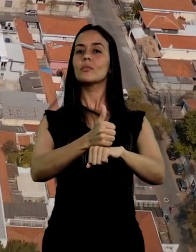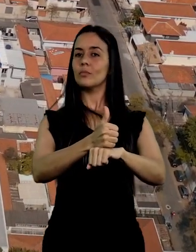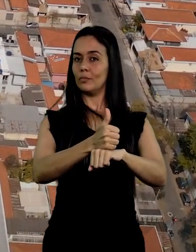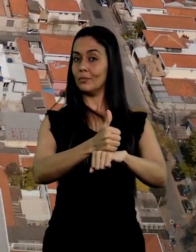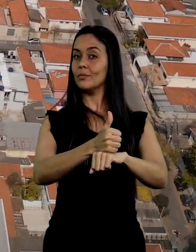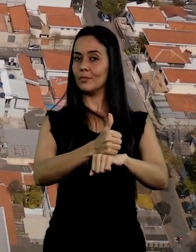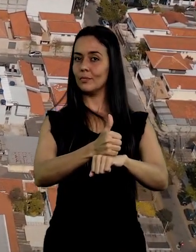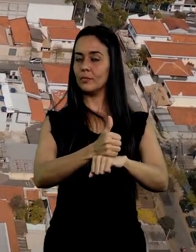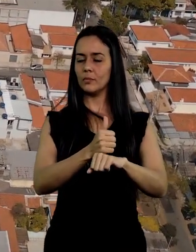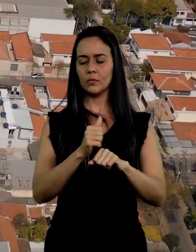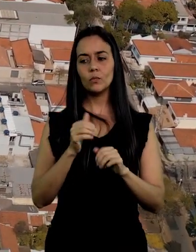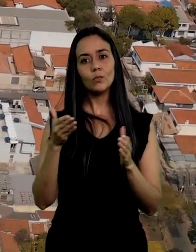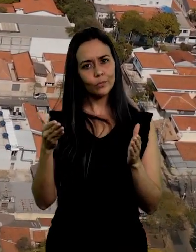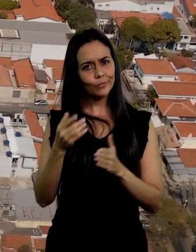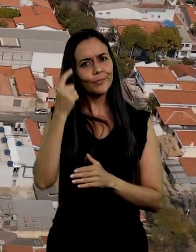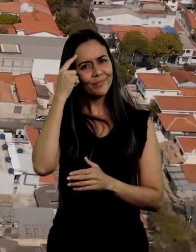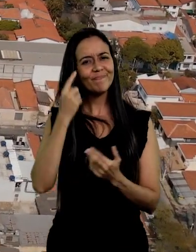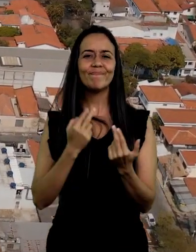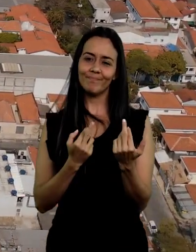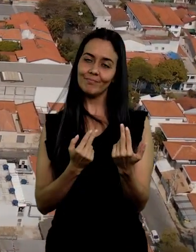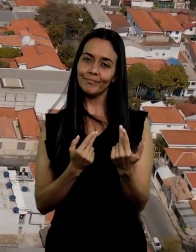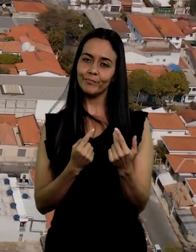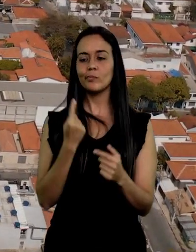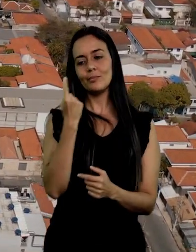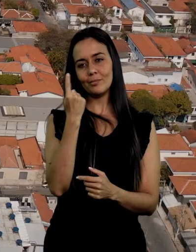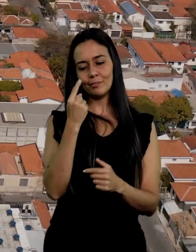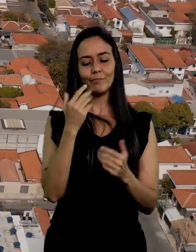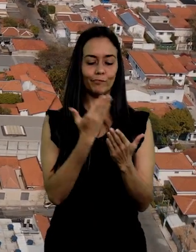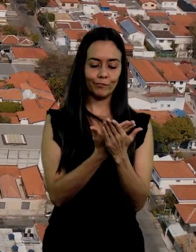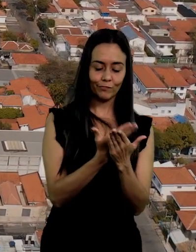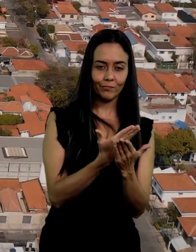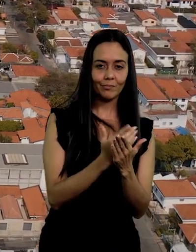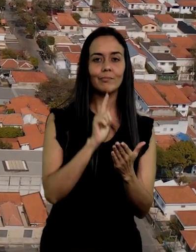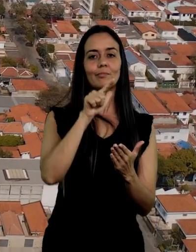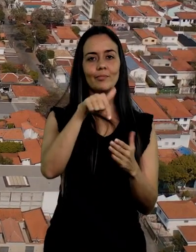existe ainda a ideia de que uma boa